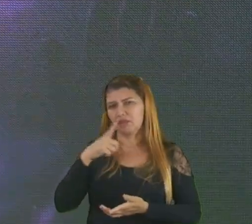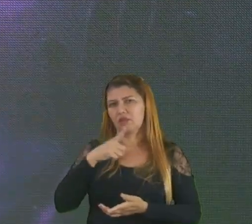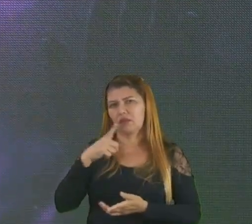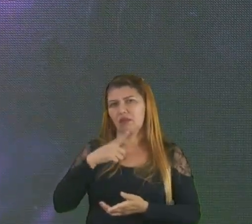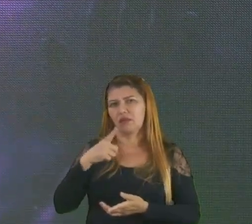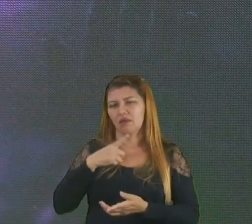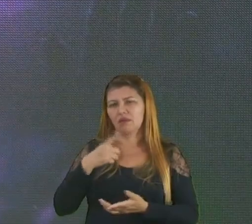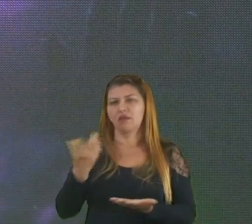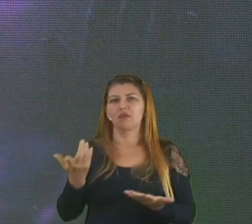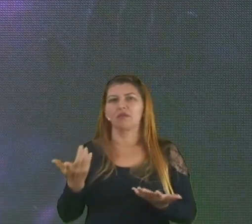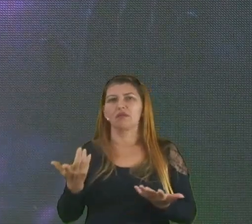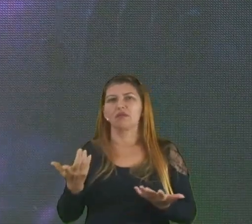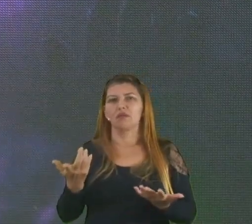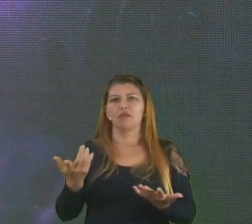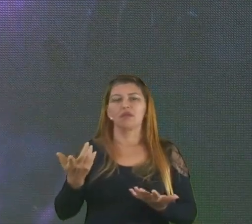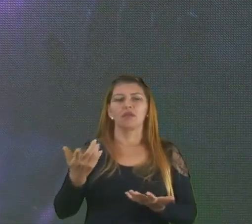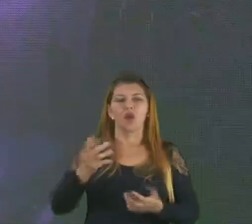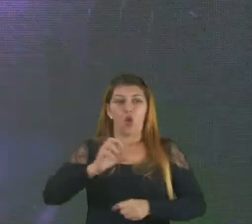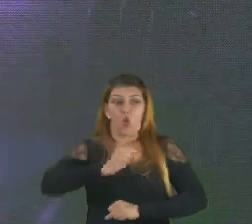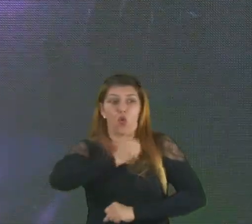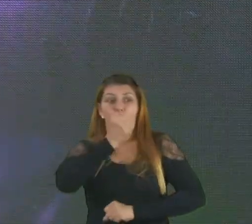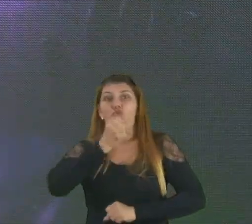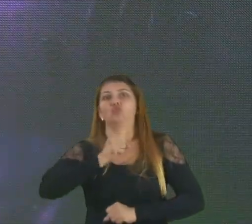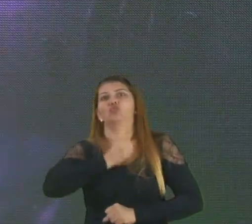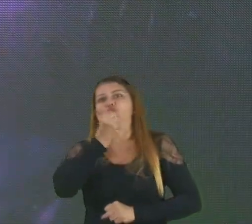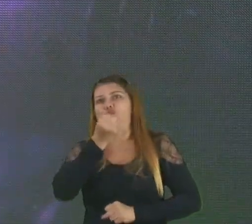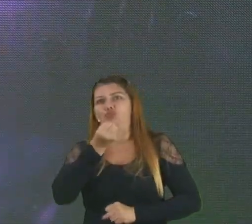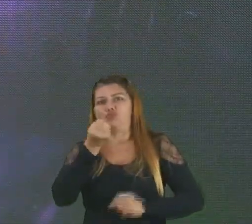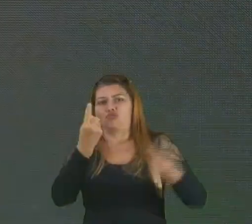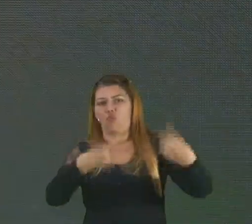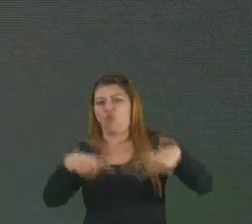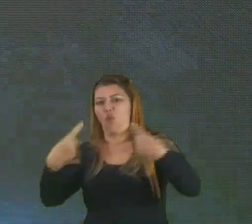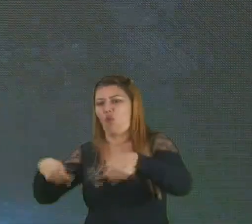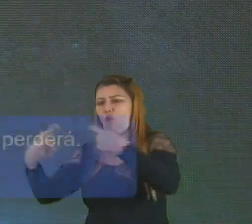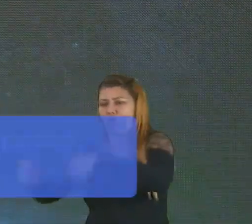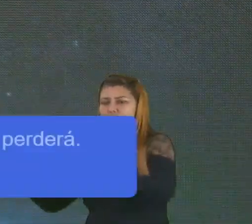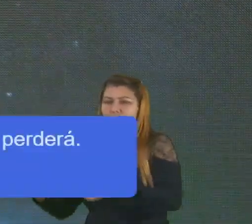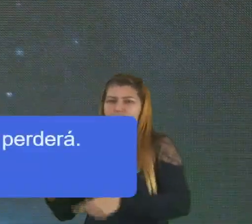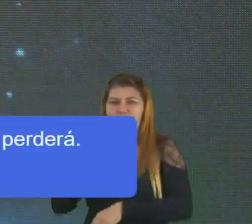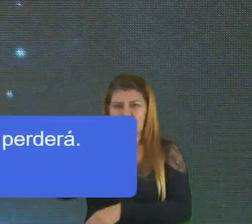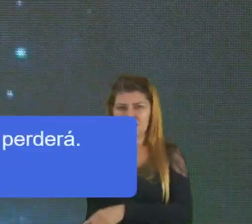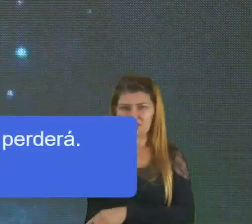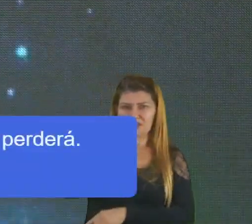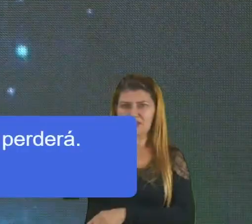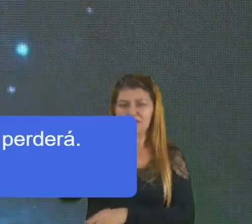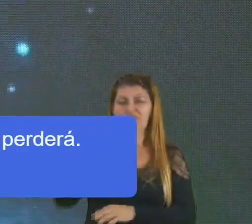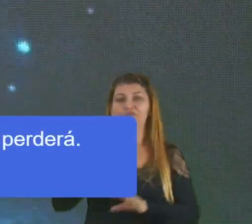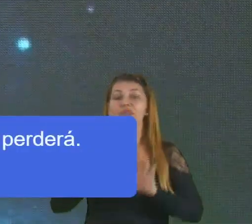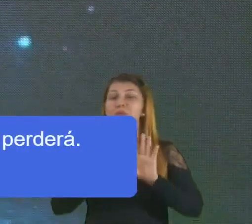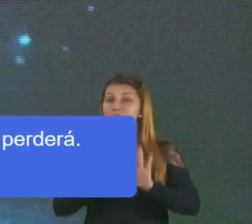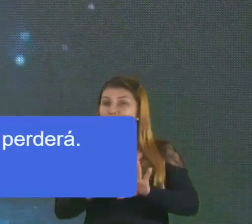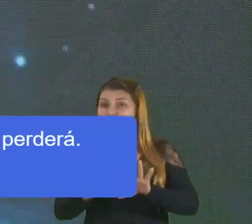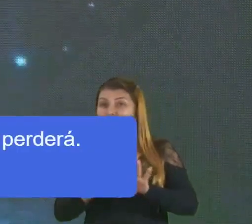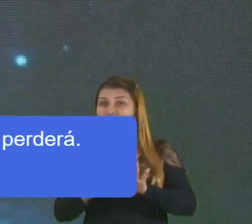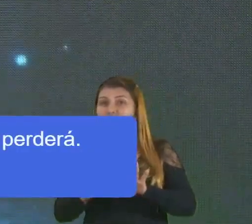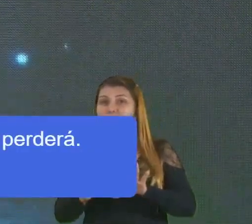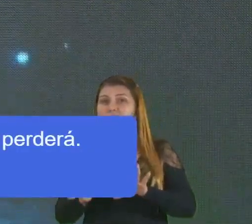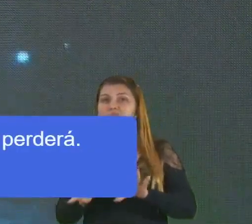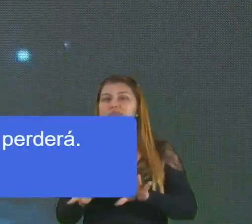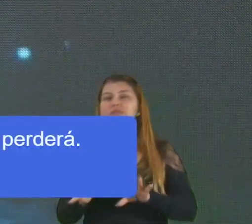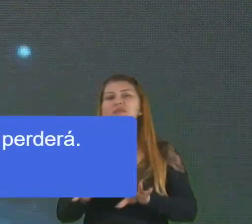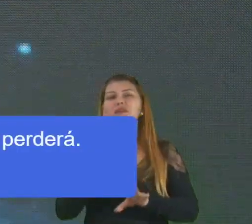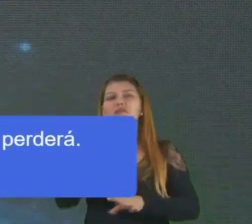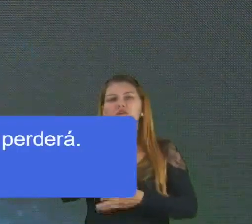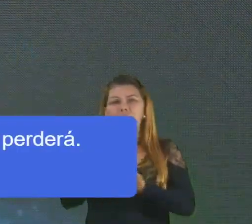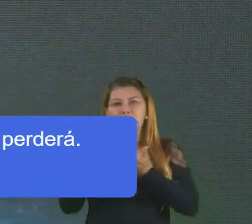por causa do meu nome, mas não se perderá um único cabelo da vossa cabeça.